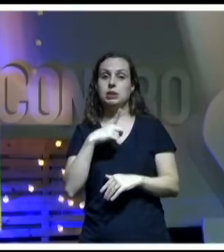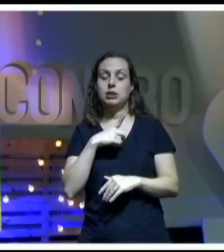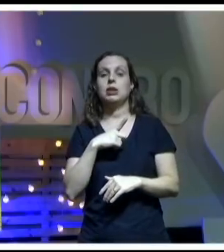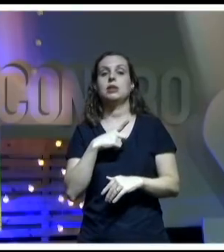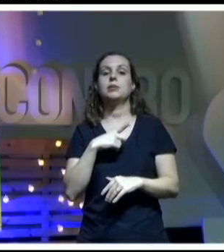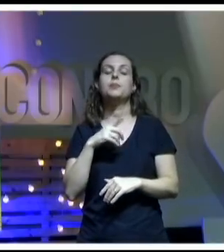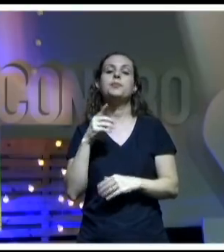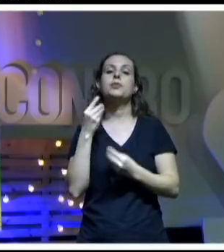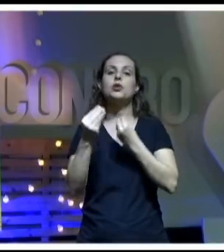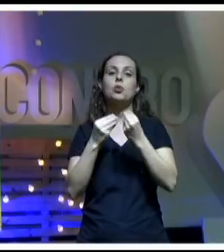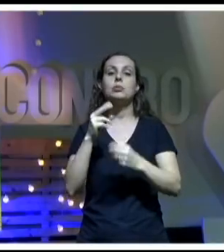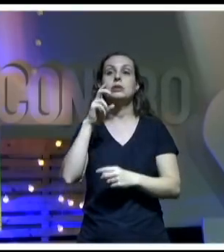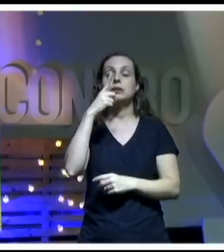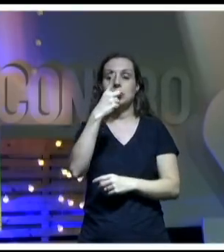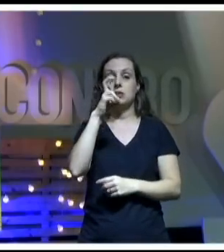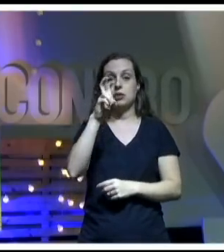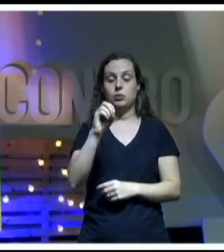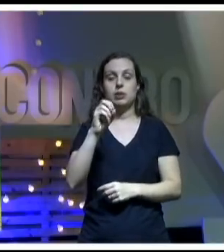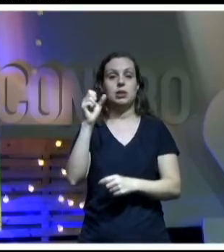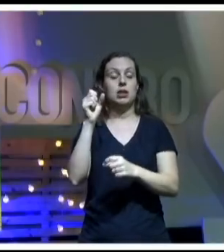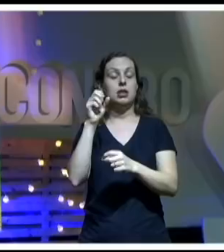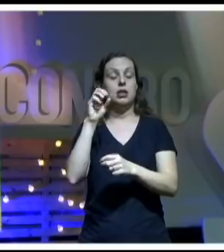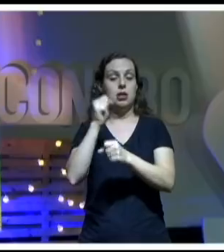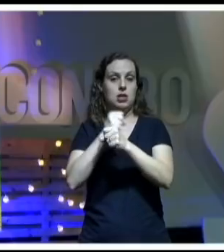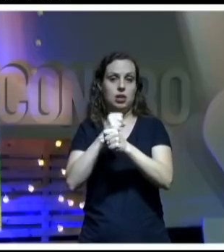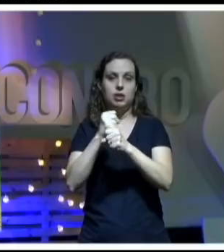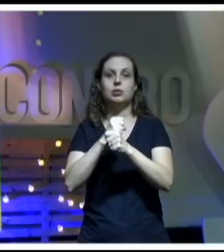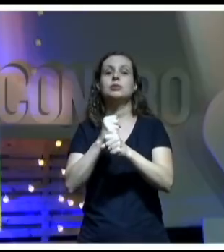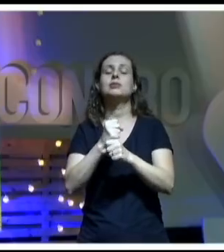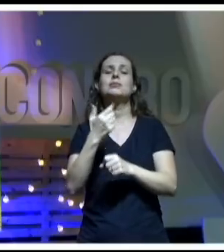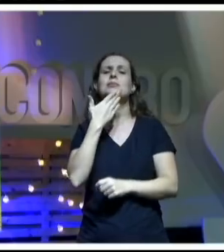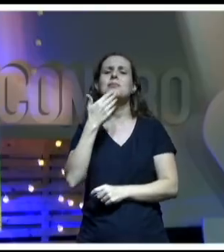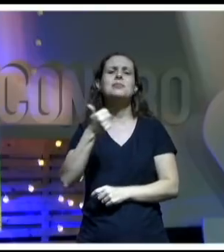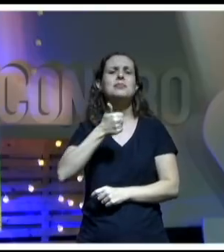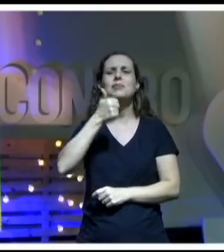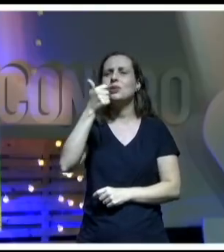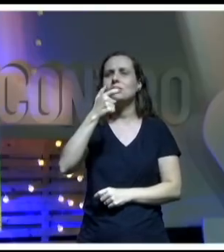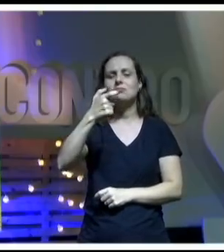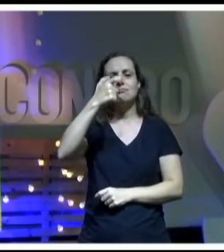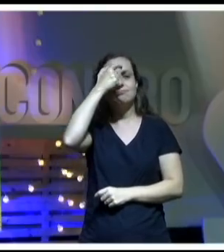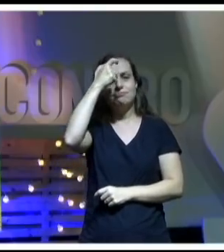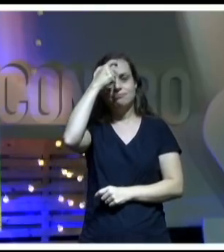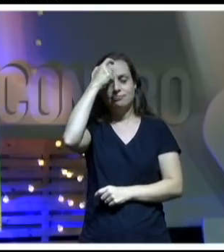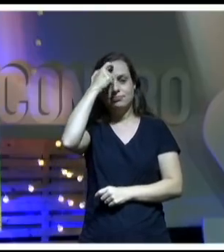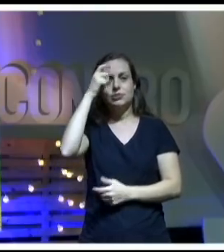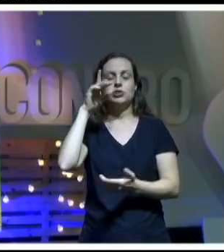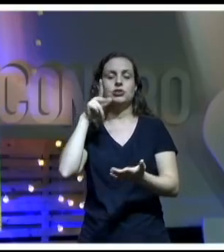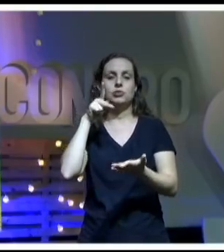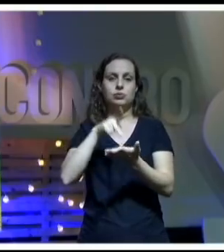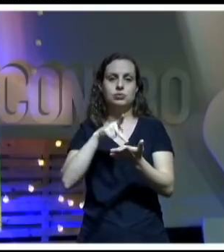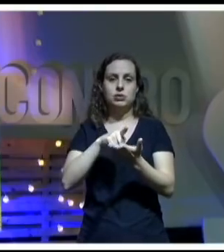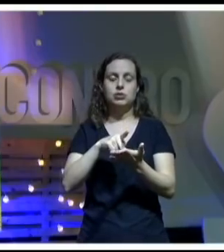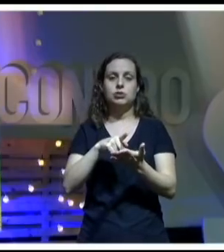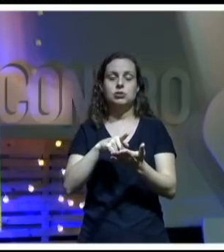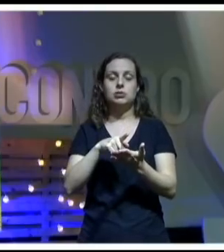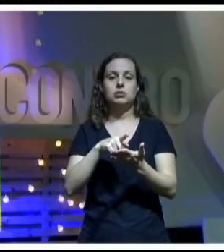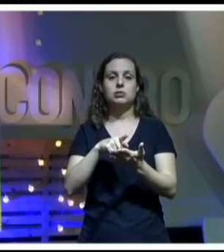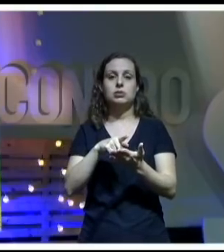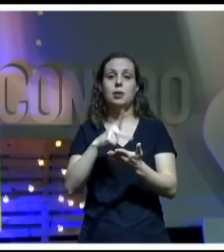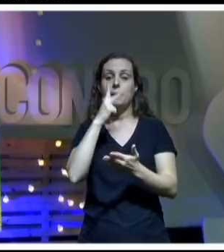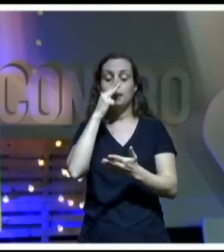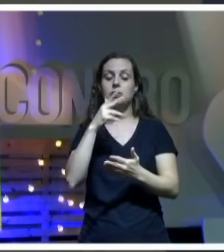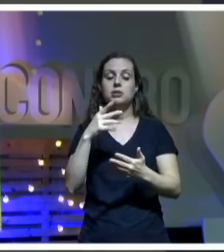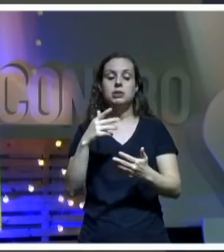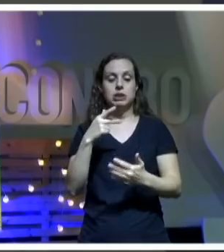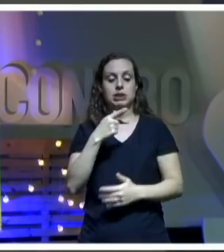por longos 150 anos cedido as melhores e mais brilhantes mentes do pará longe do pastorado e pra dentro da academia